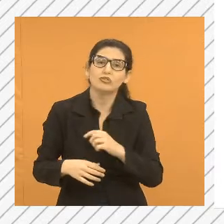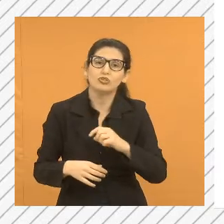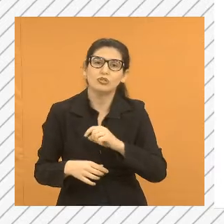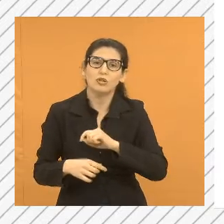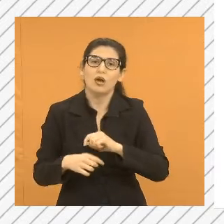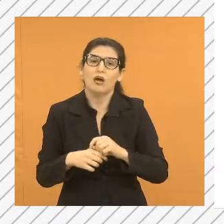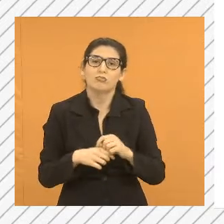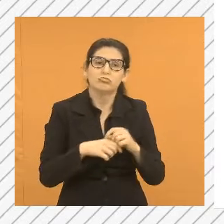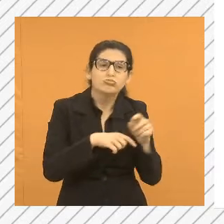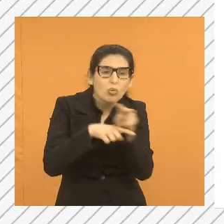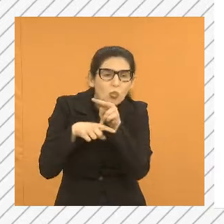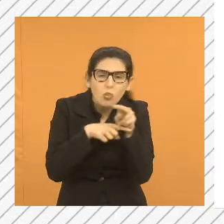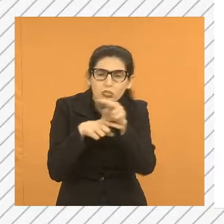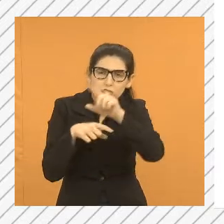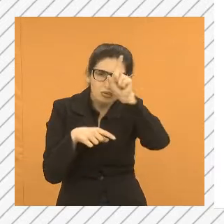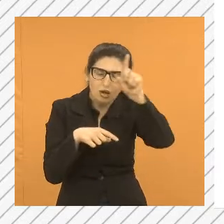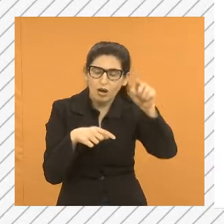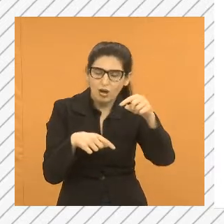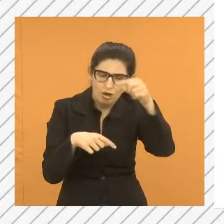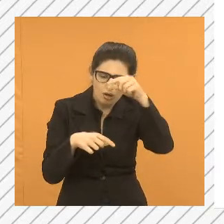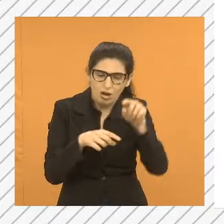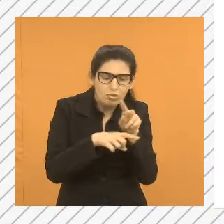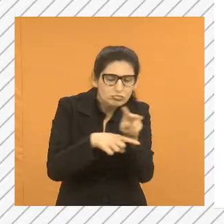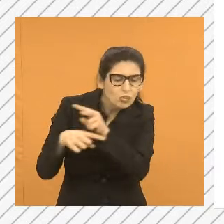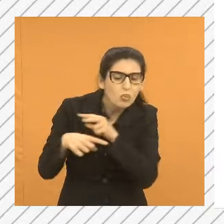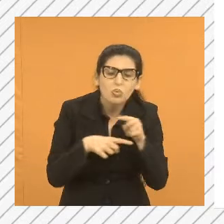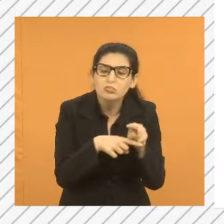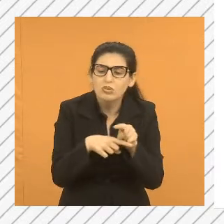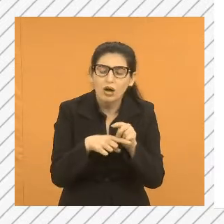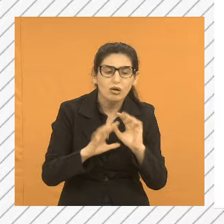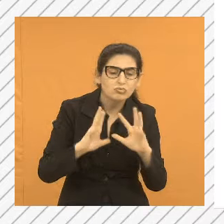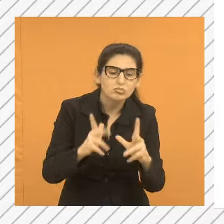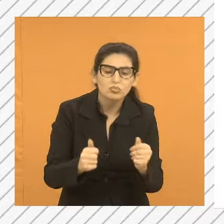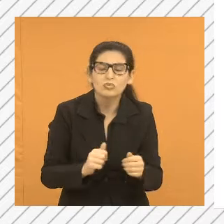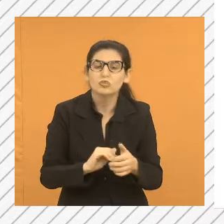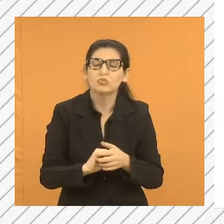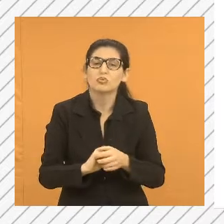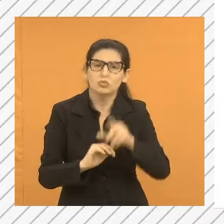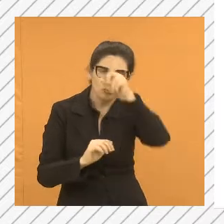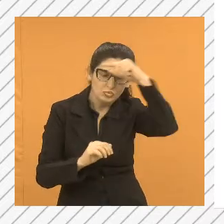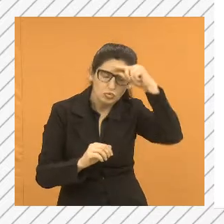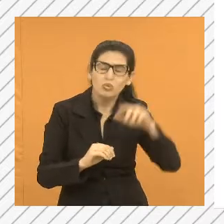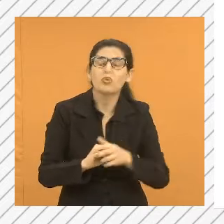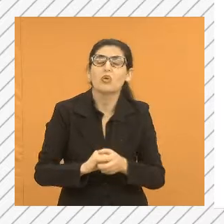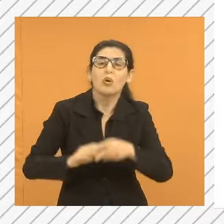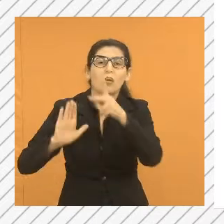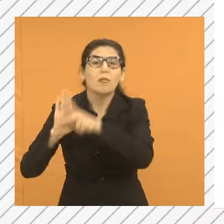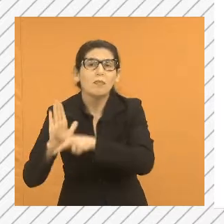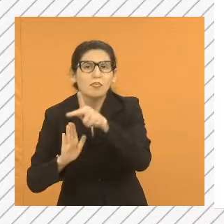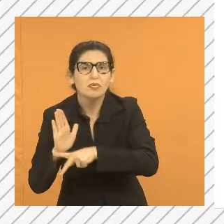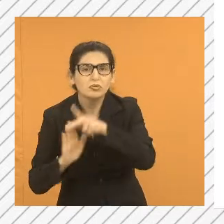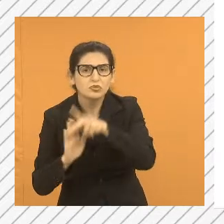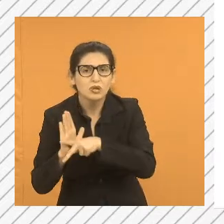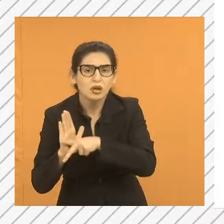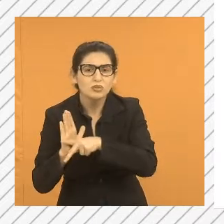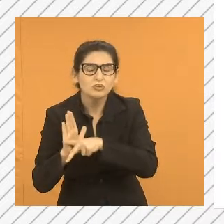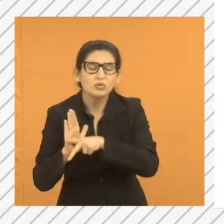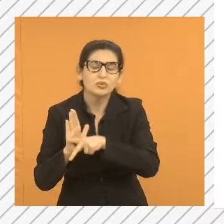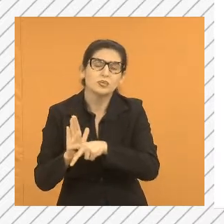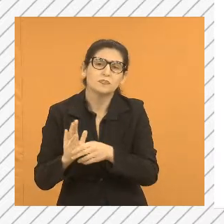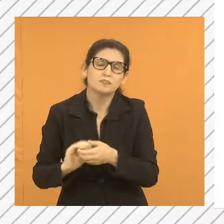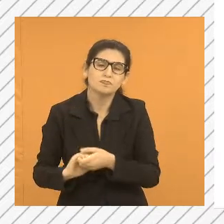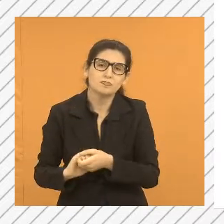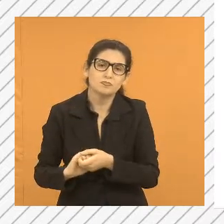tempo, também a menor capacidade de análise dos projetos para fins de emissão da licença,